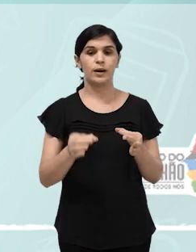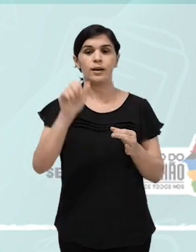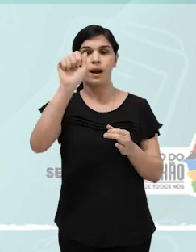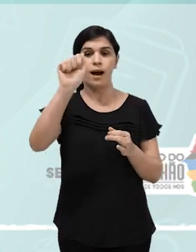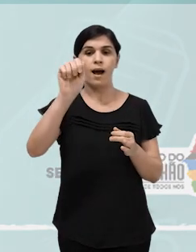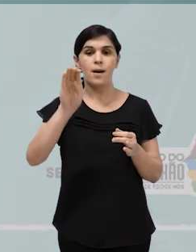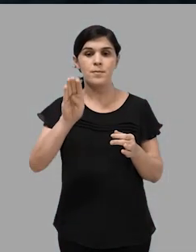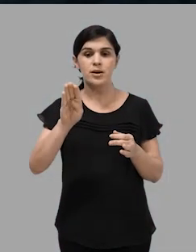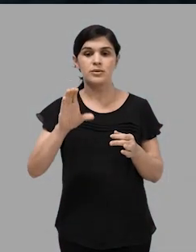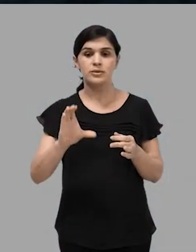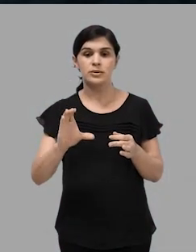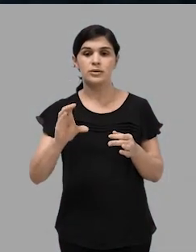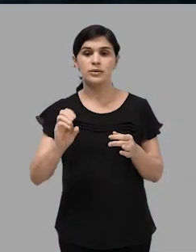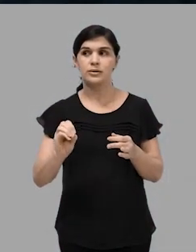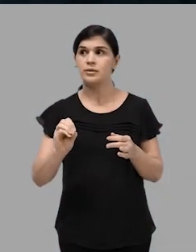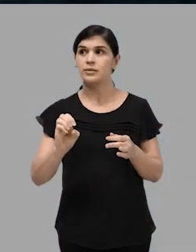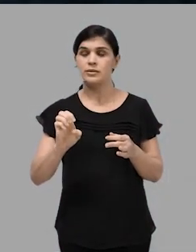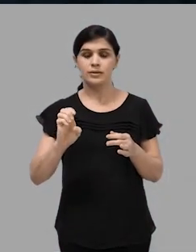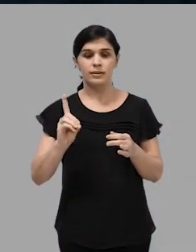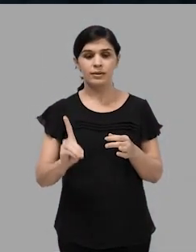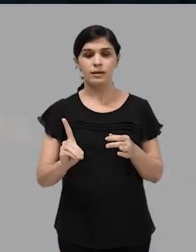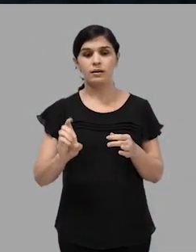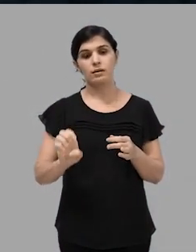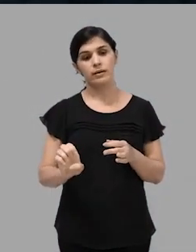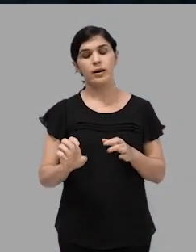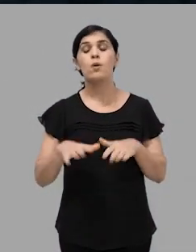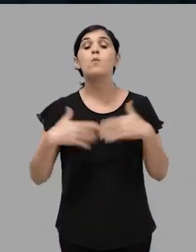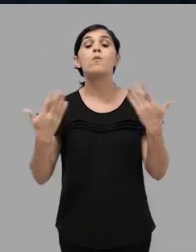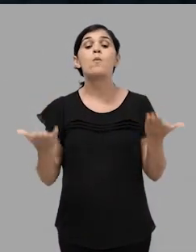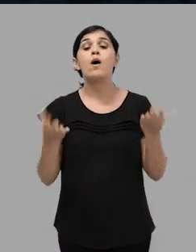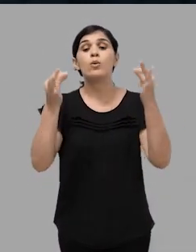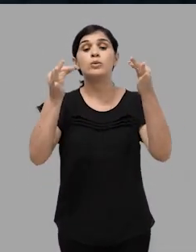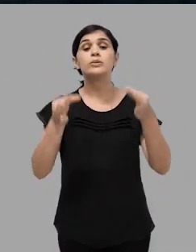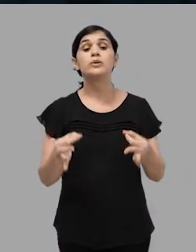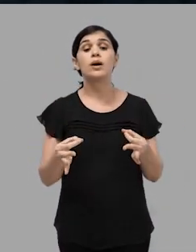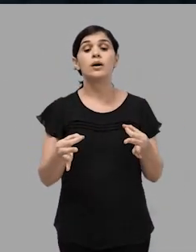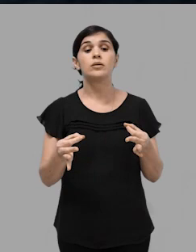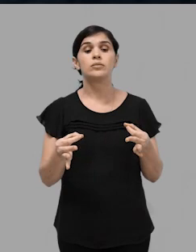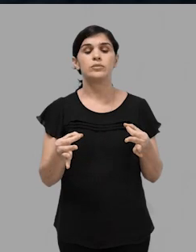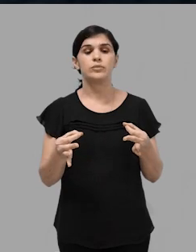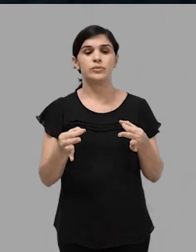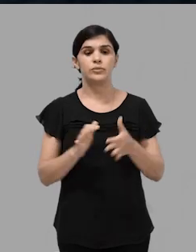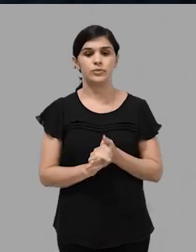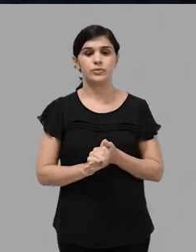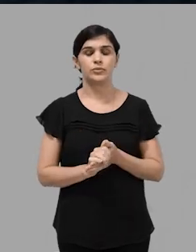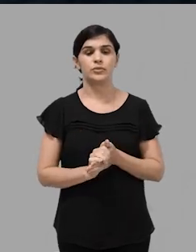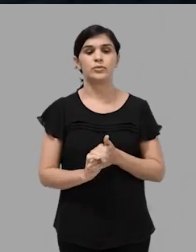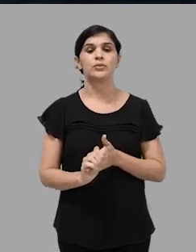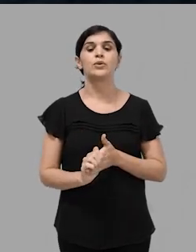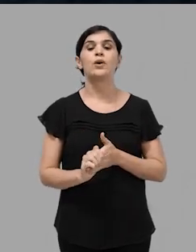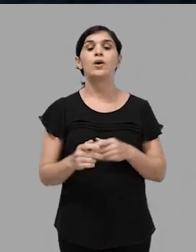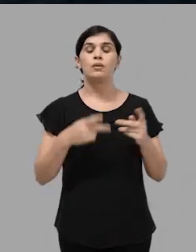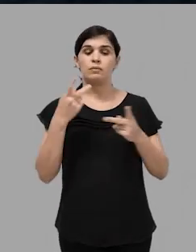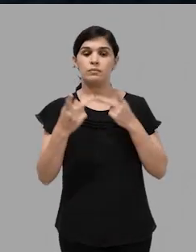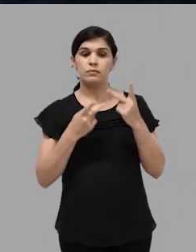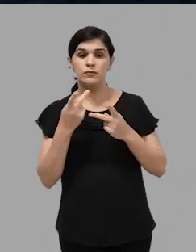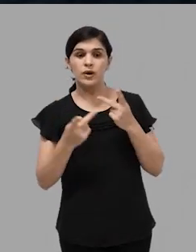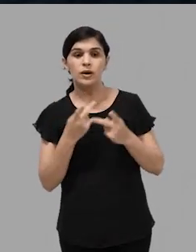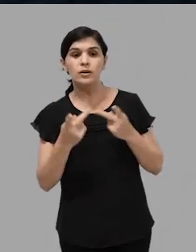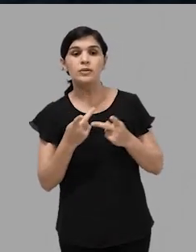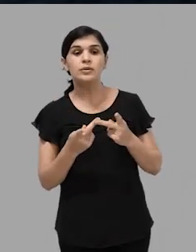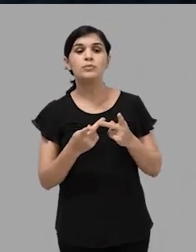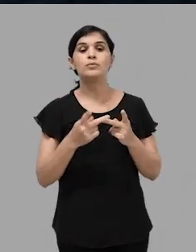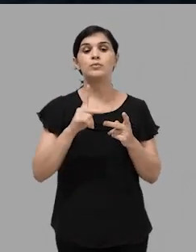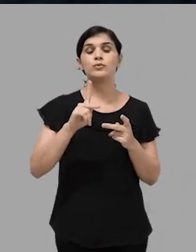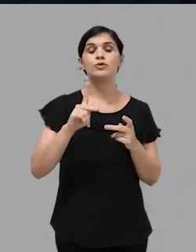Isso aqui é fácil, né? O nome já está dizendo paralelismo, nós estamos falando de poesia, nós estamos falando de rima, tá? E aí a letra aqui,